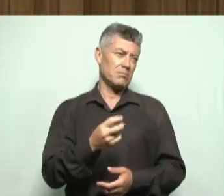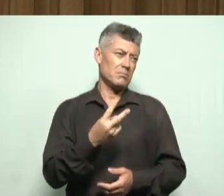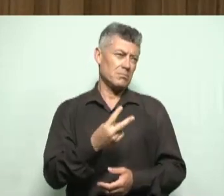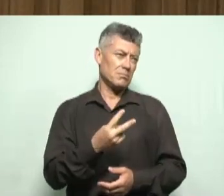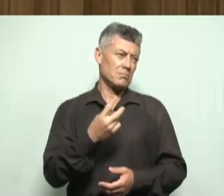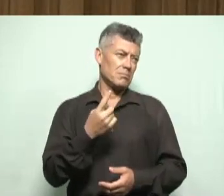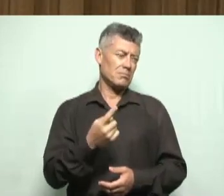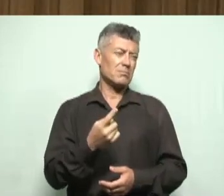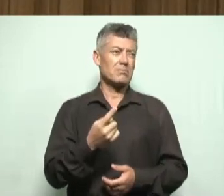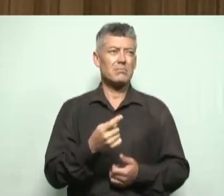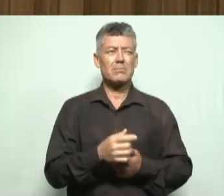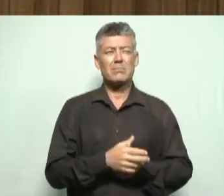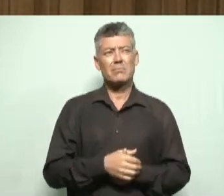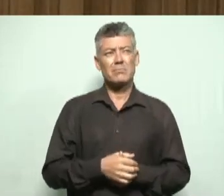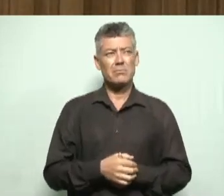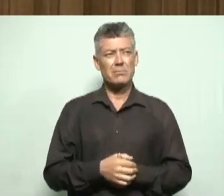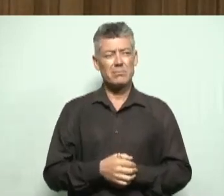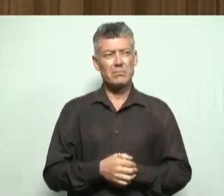1519, 1520 e 1521, Nina Souza.